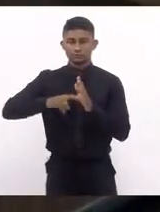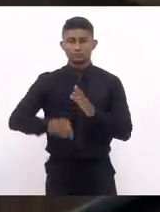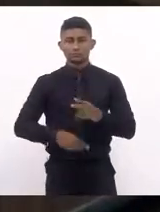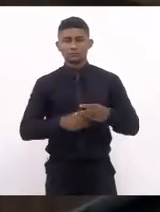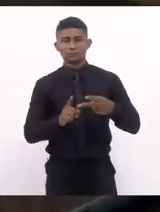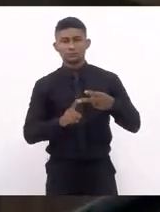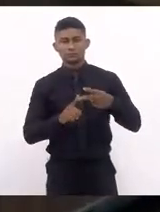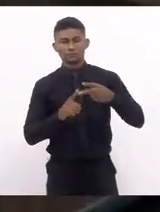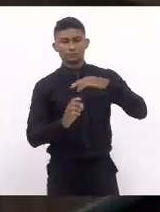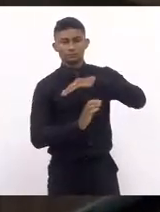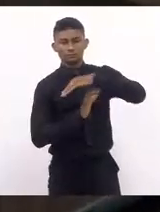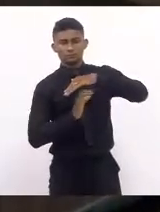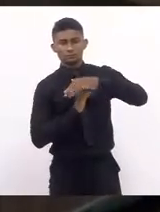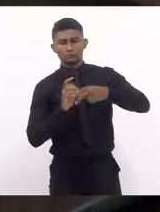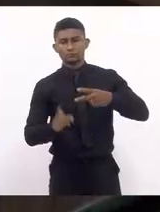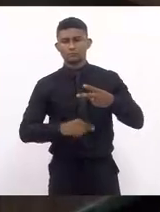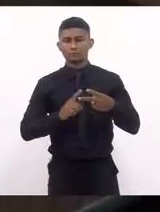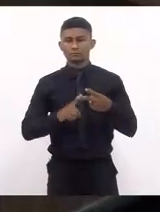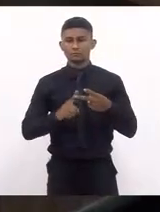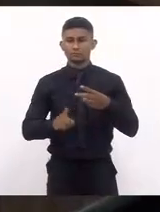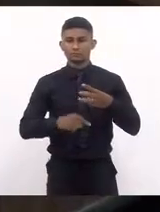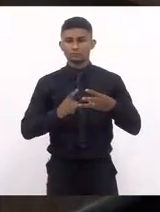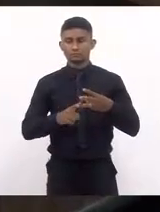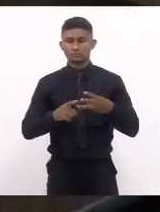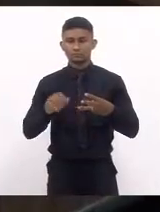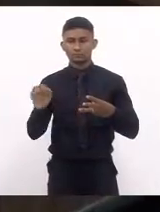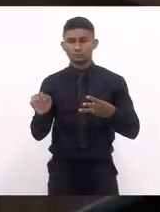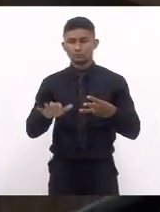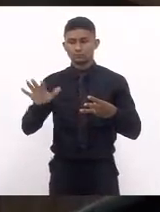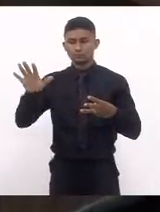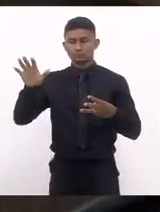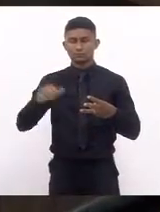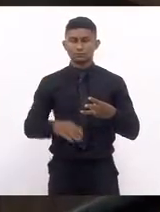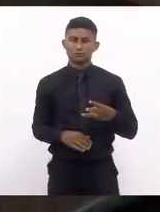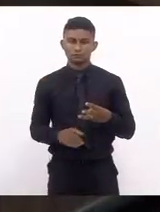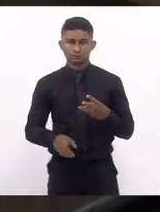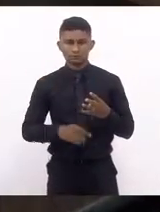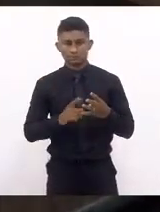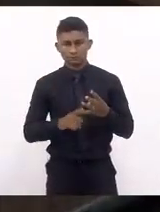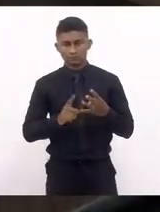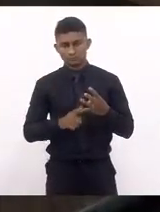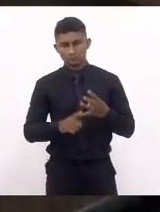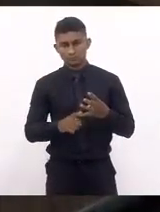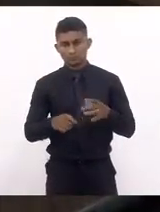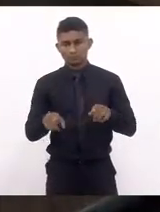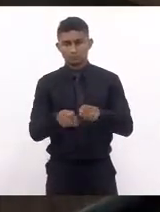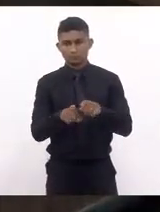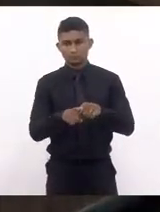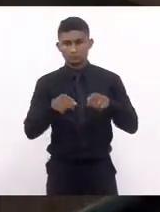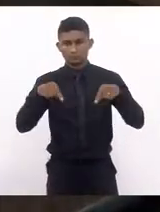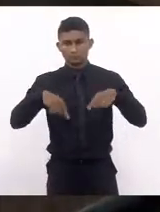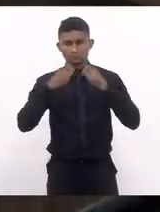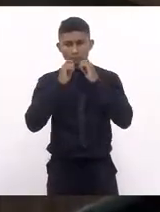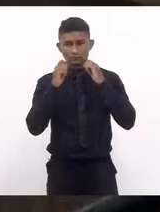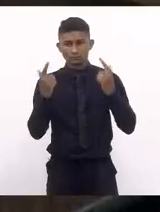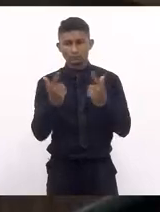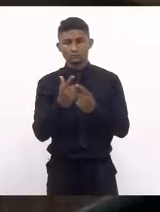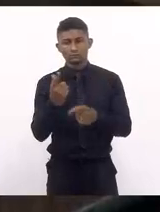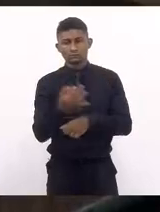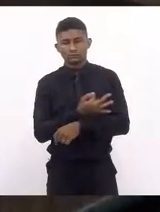resistência na empresa resistência nas favelas das periferias e resistência neste